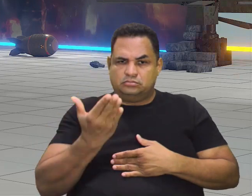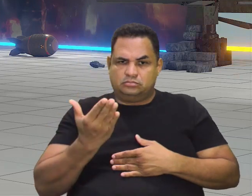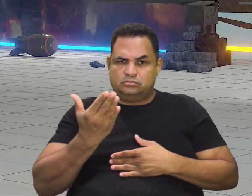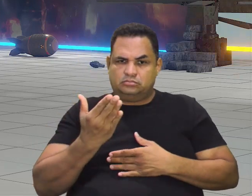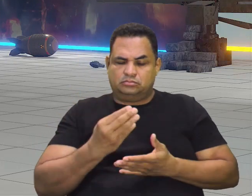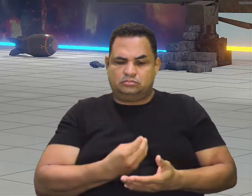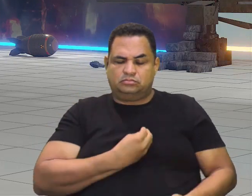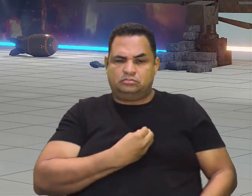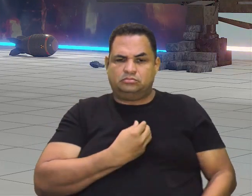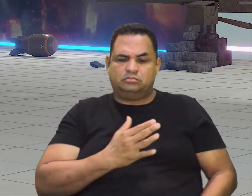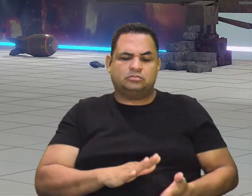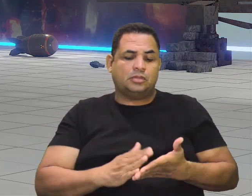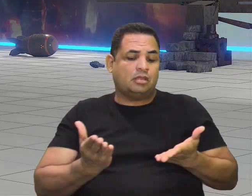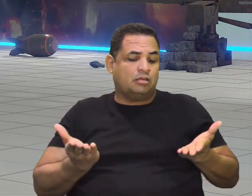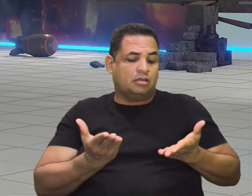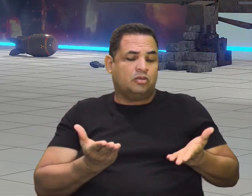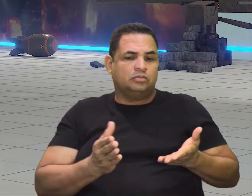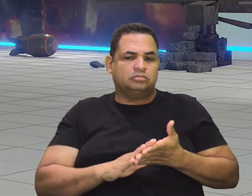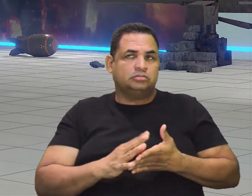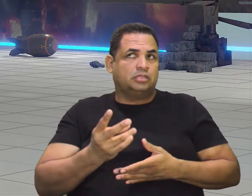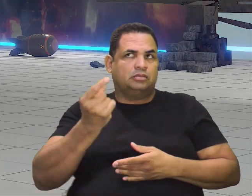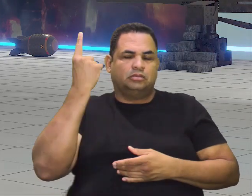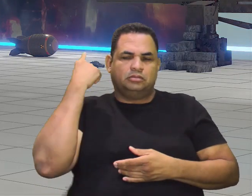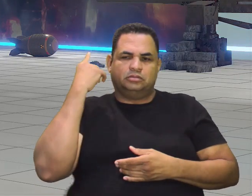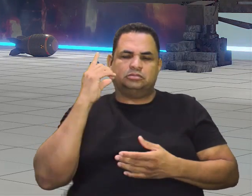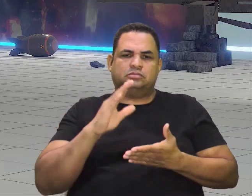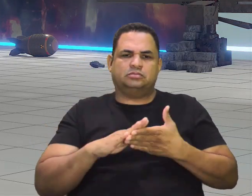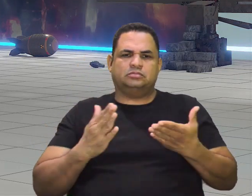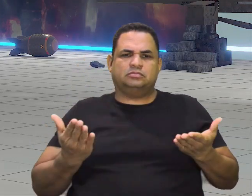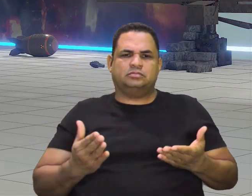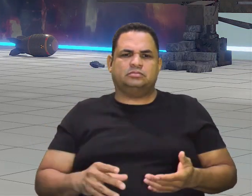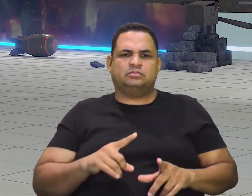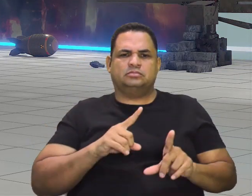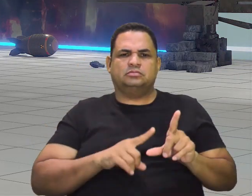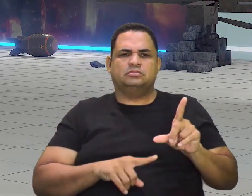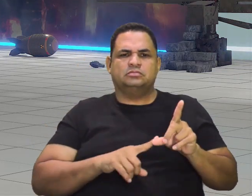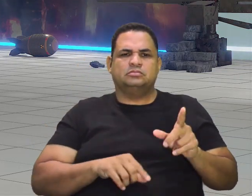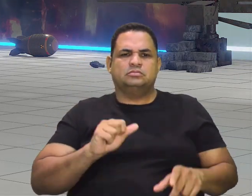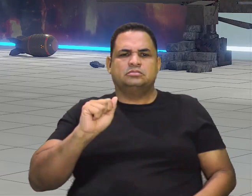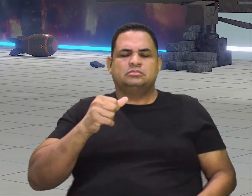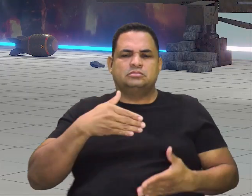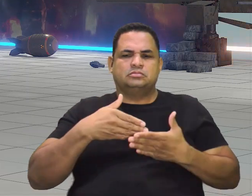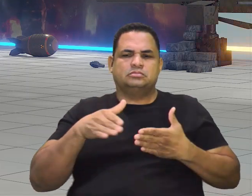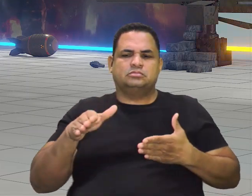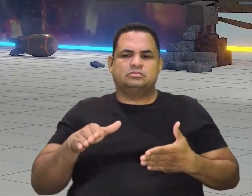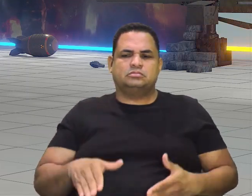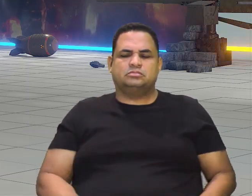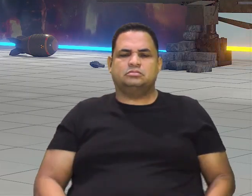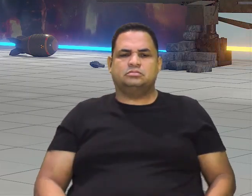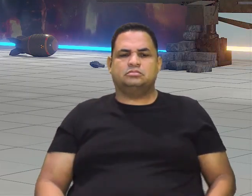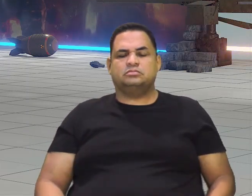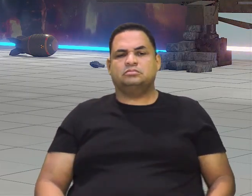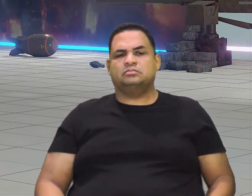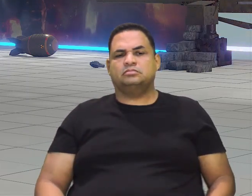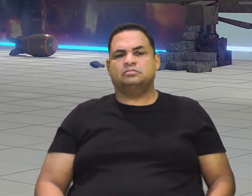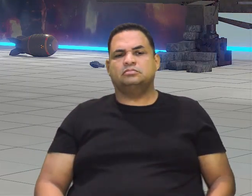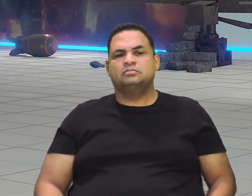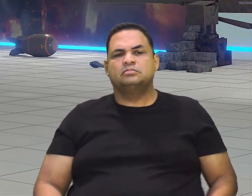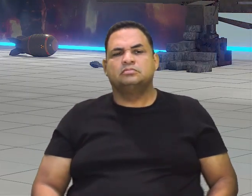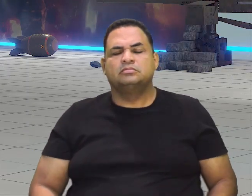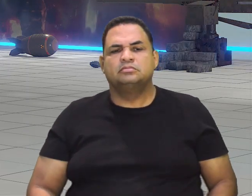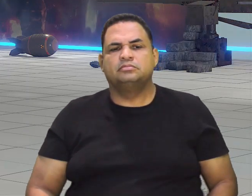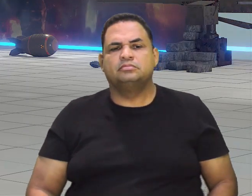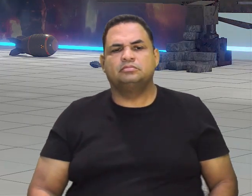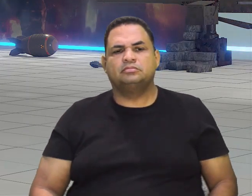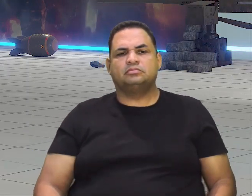No presente, não lá no passado. Então, a letra A foi descartada. Será que a história, os fatos históricos